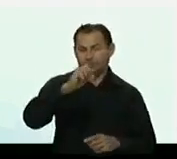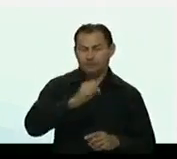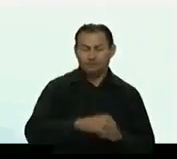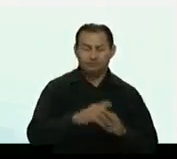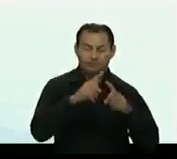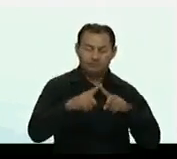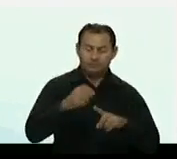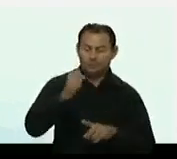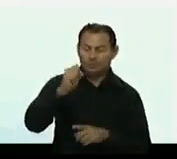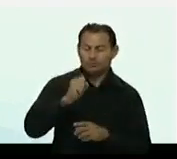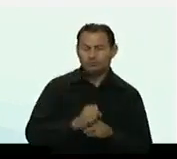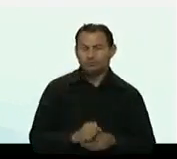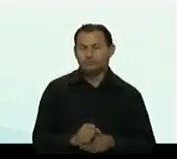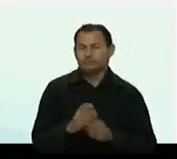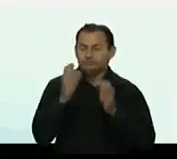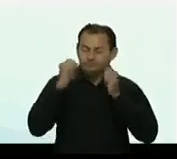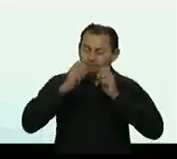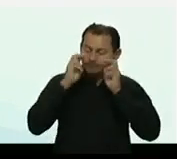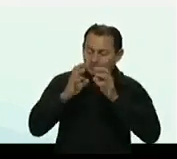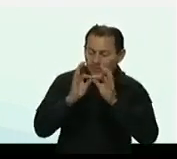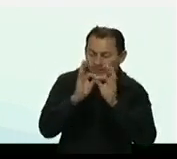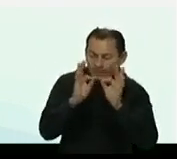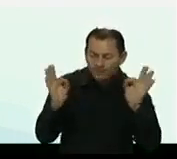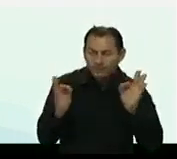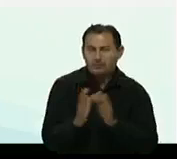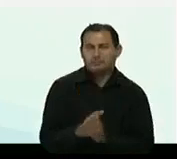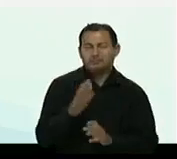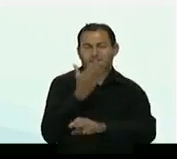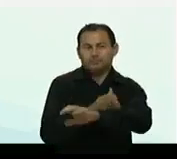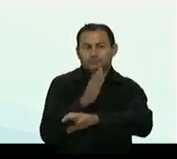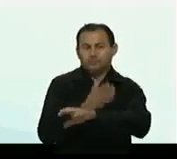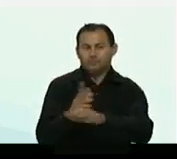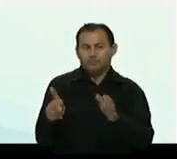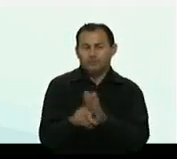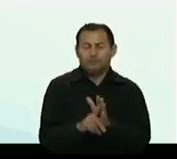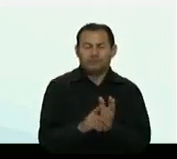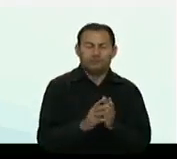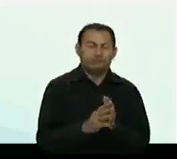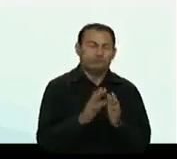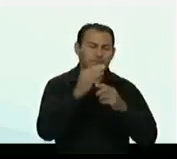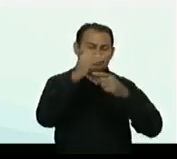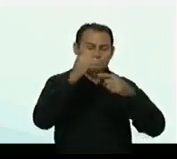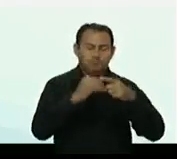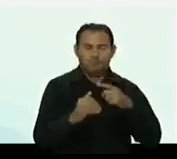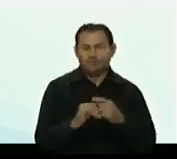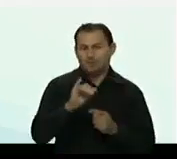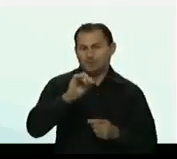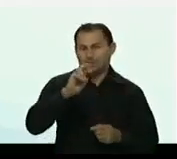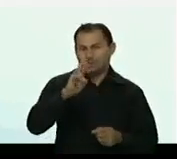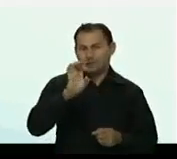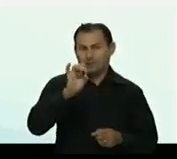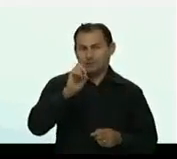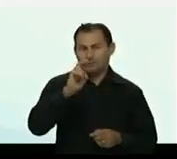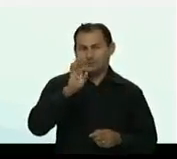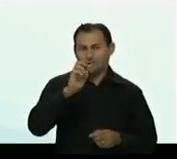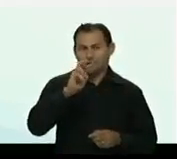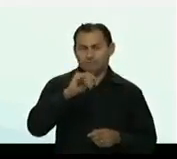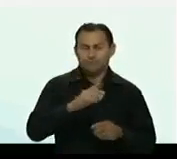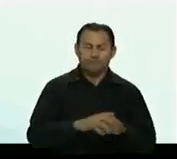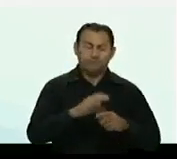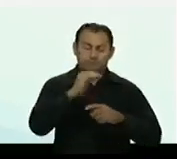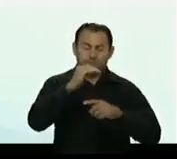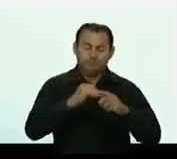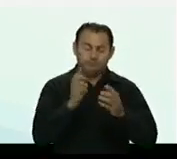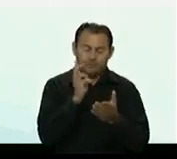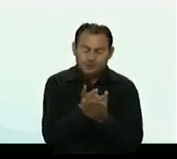sobre 8. Aqui é possível simplificar, aplicar propriedades das frações irredutíveis. Simplificando em cima e embaixo